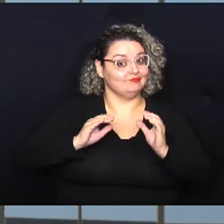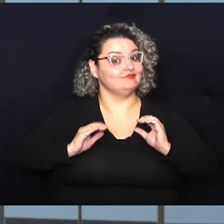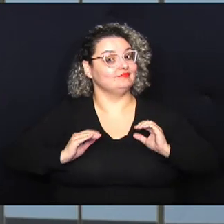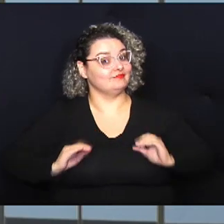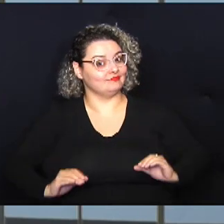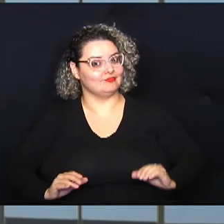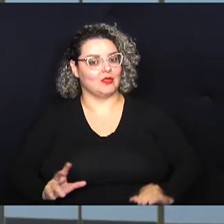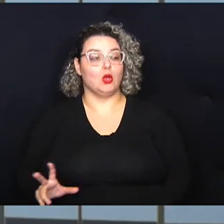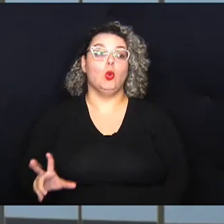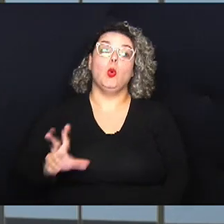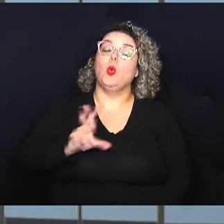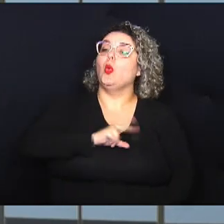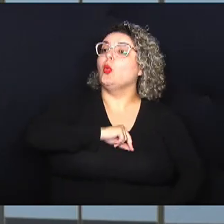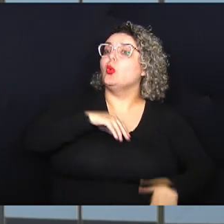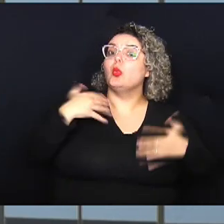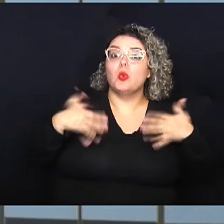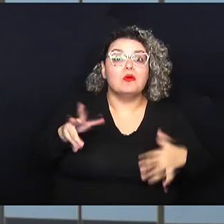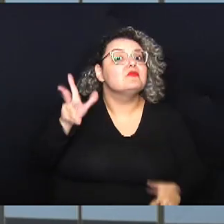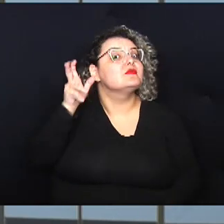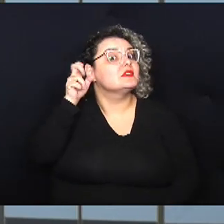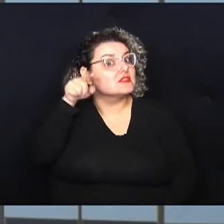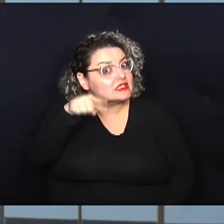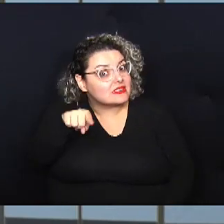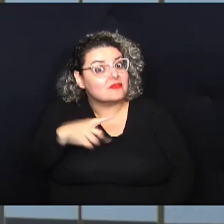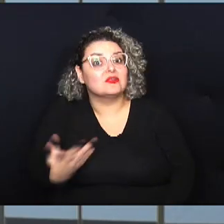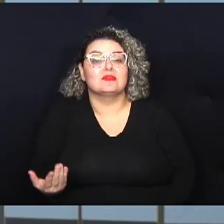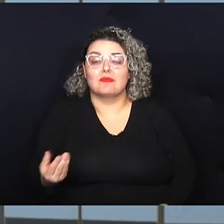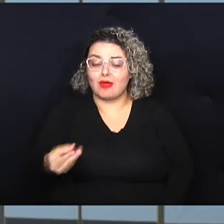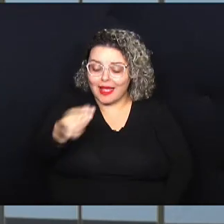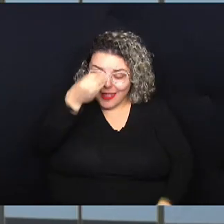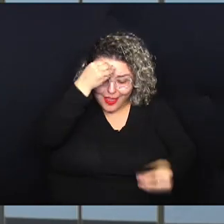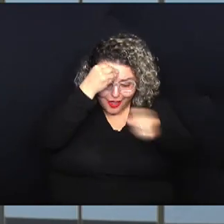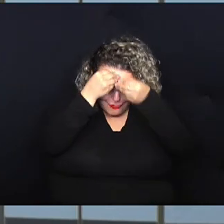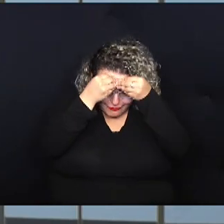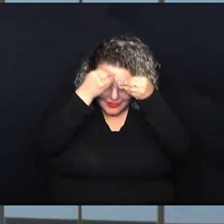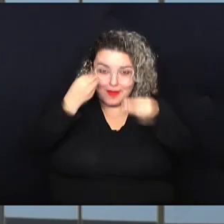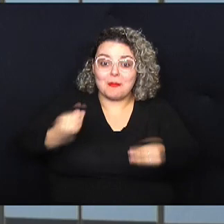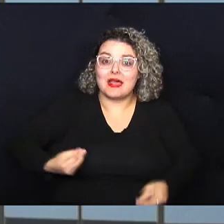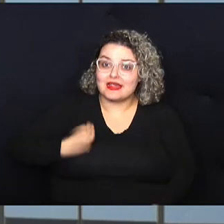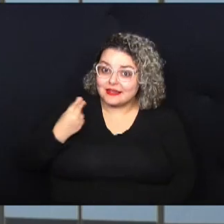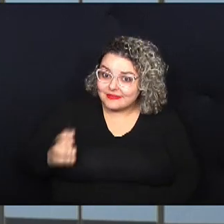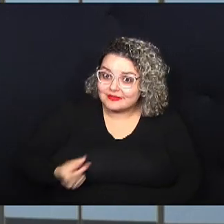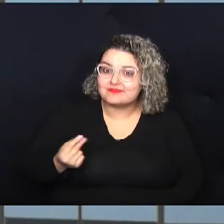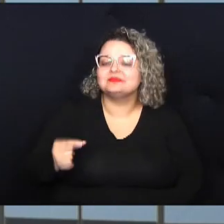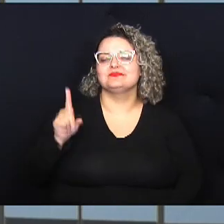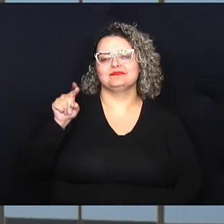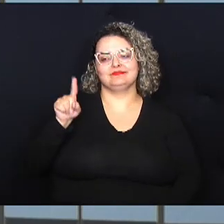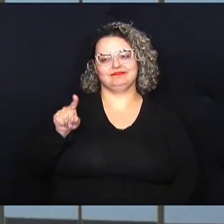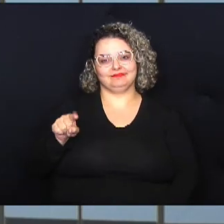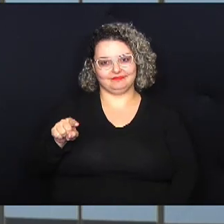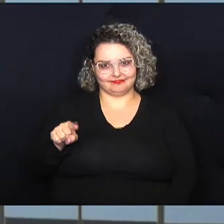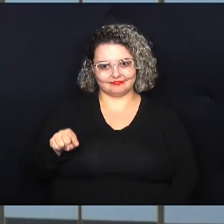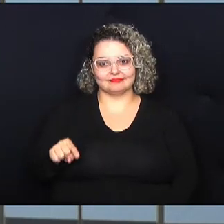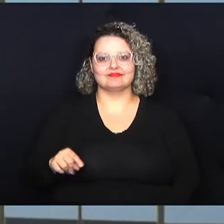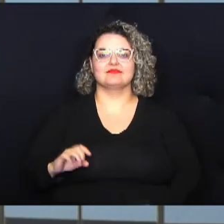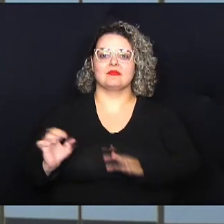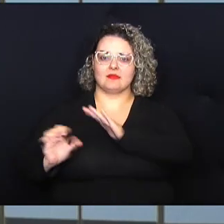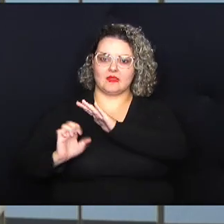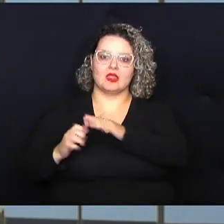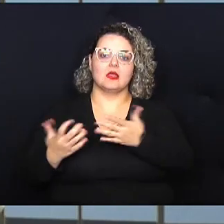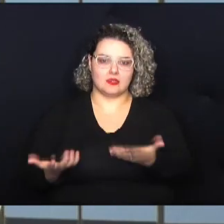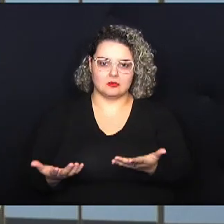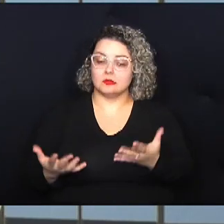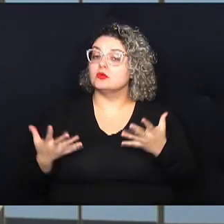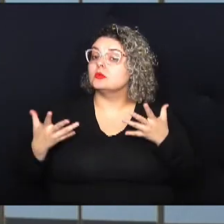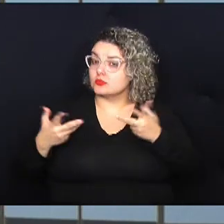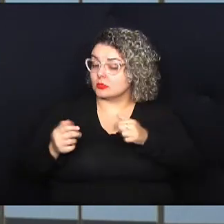comportamento. Gente, vocês estão ouvindo isso? Guardem para a vida. Menina. As empresas hoje, né, as